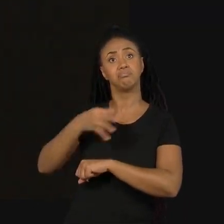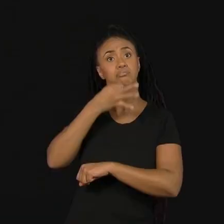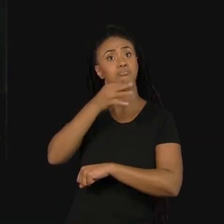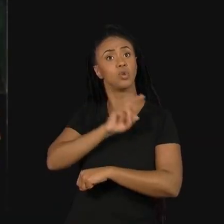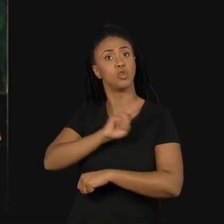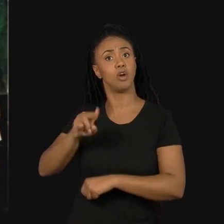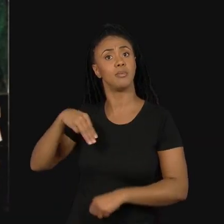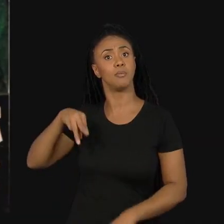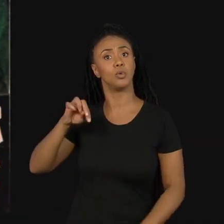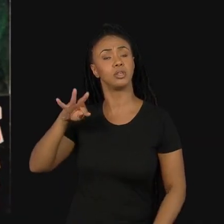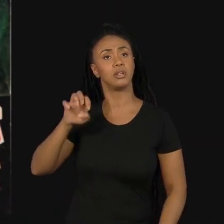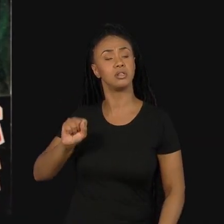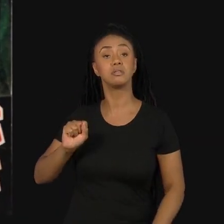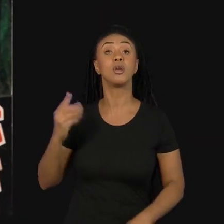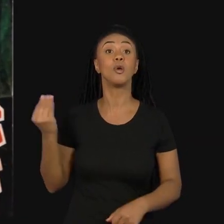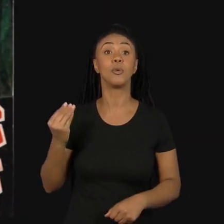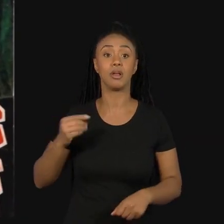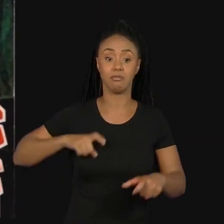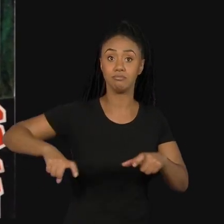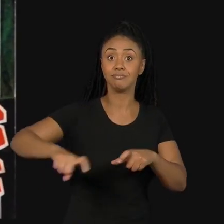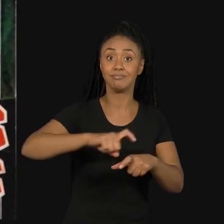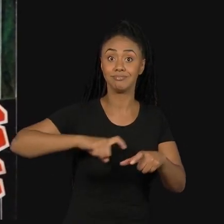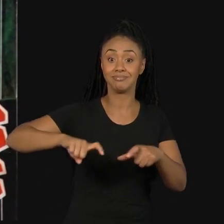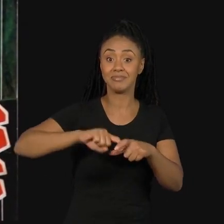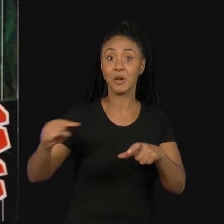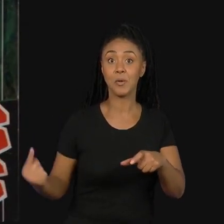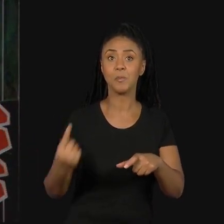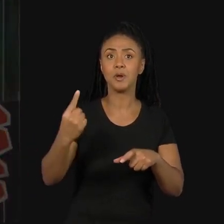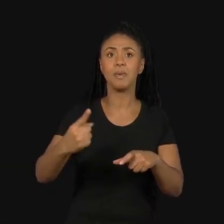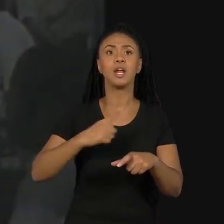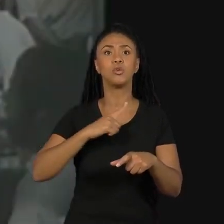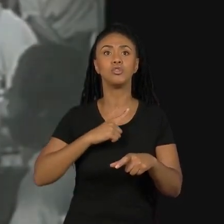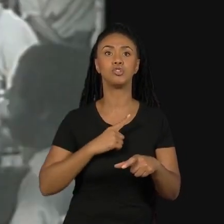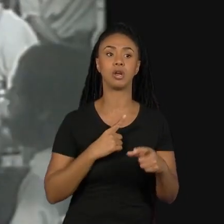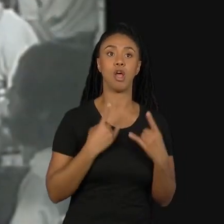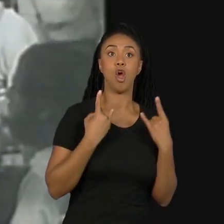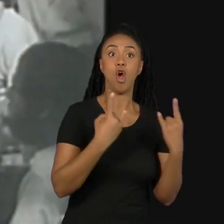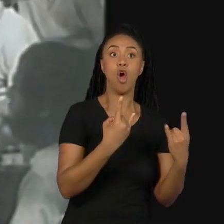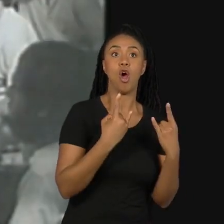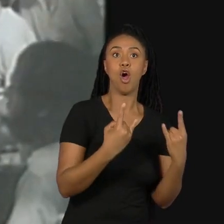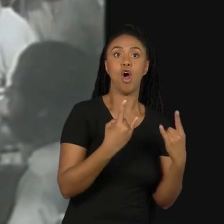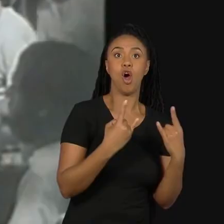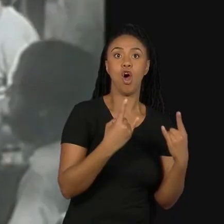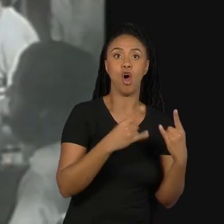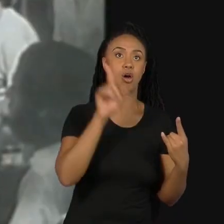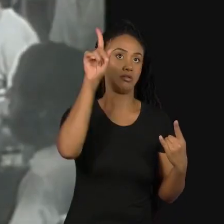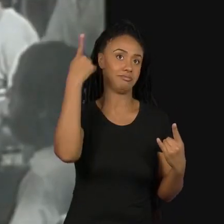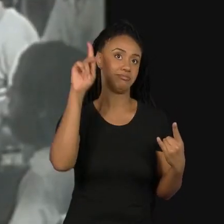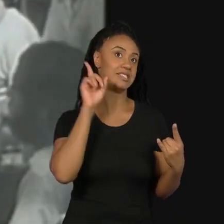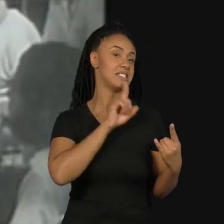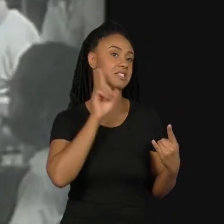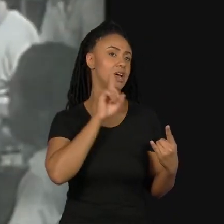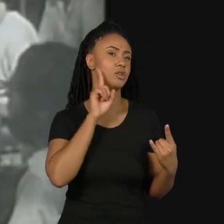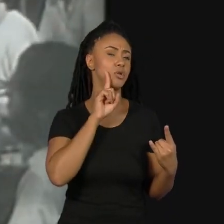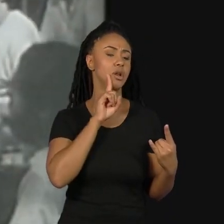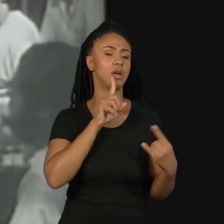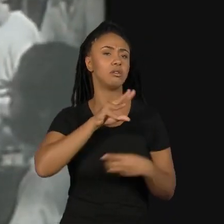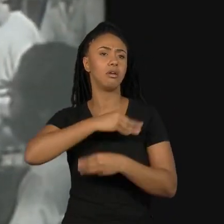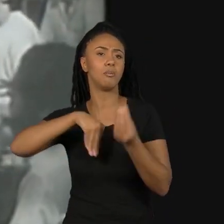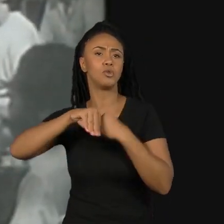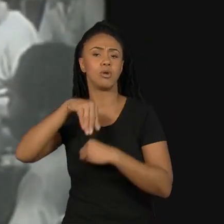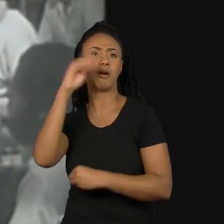logo após o lançamento do primeiro disco, que trazia elementos do rock psicodélico anglo-americano, temperado com